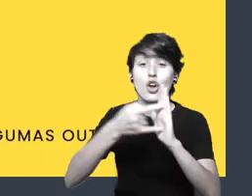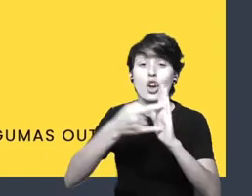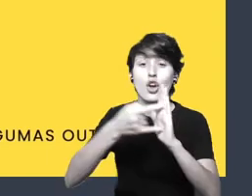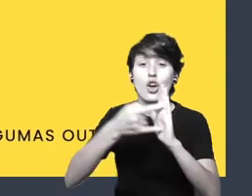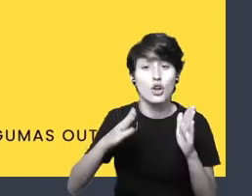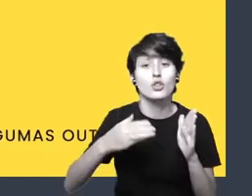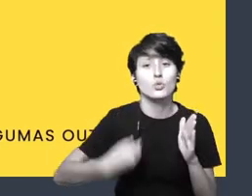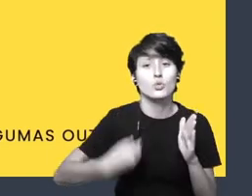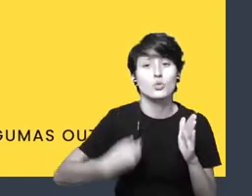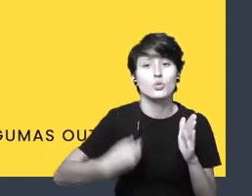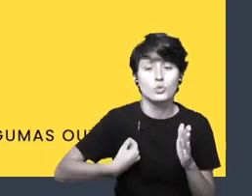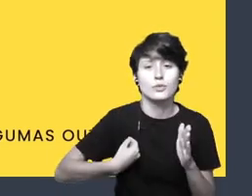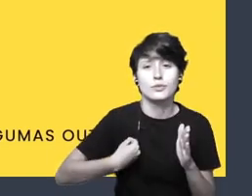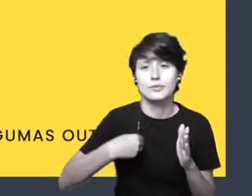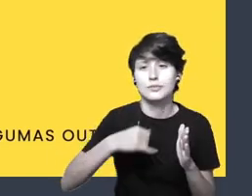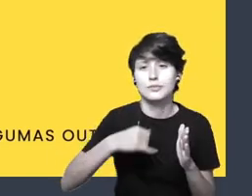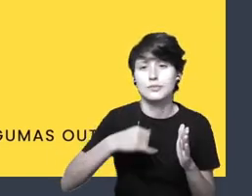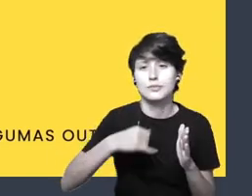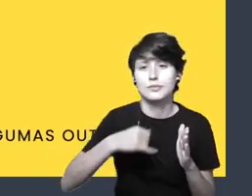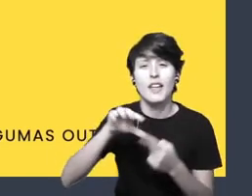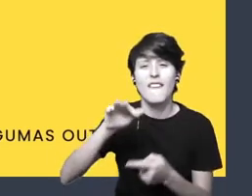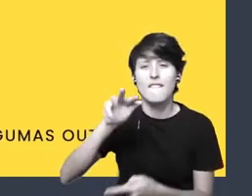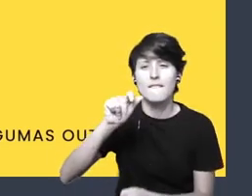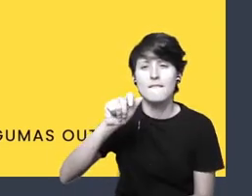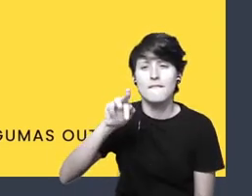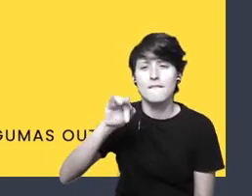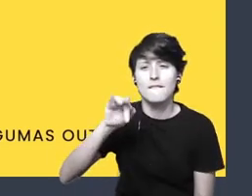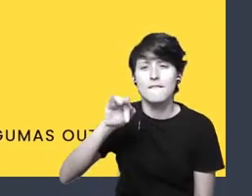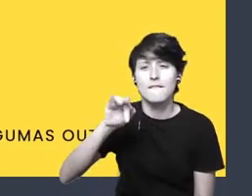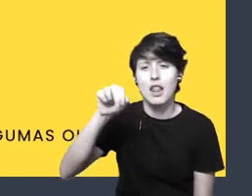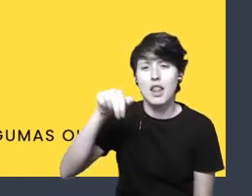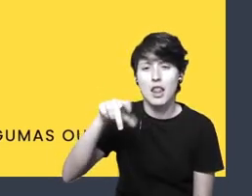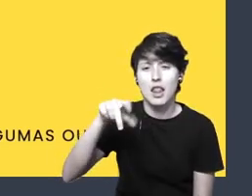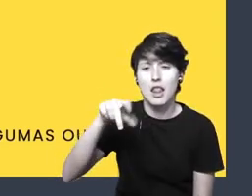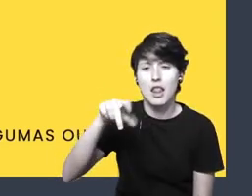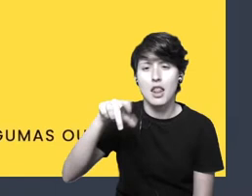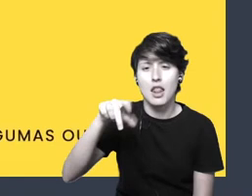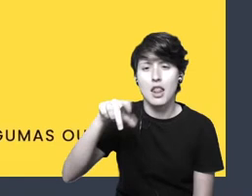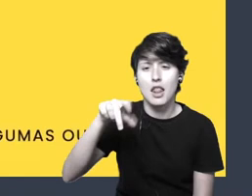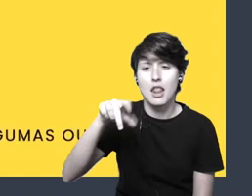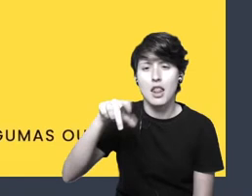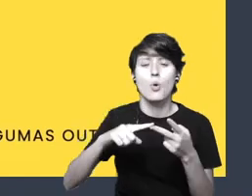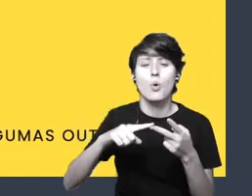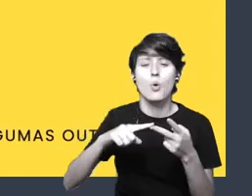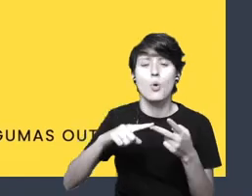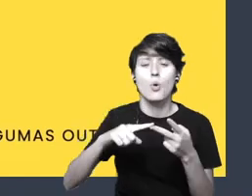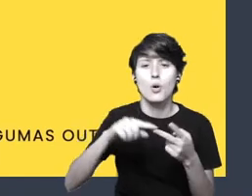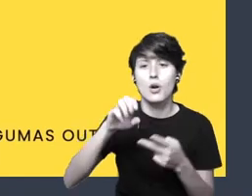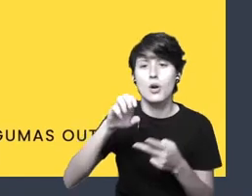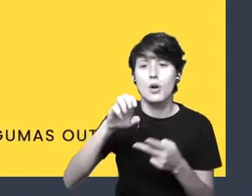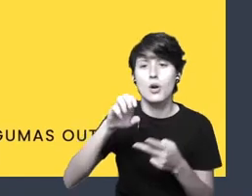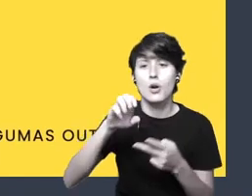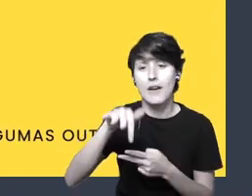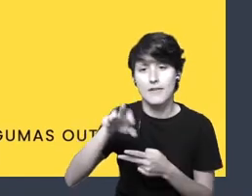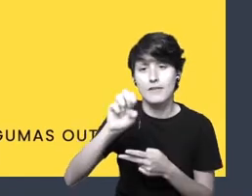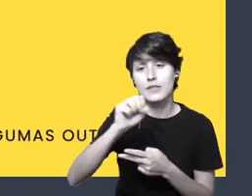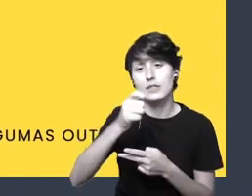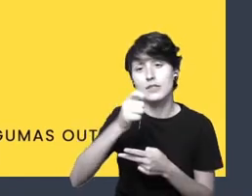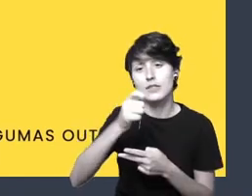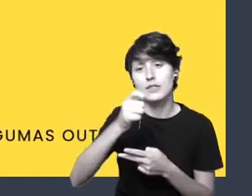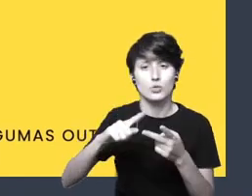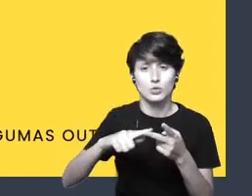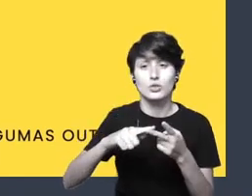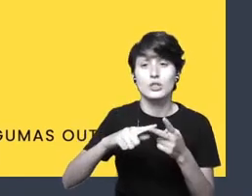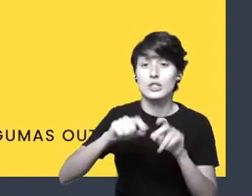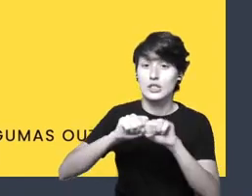exemplo, Fairlearn, que foi desenvolvida por um grupo na Microsoft. Você tem a AIF360, AI Fairness